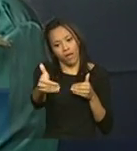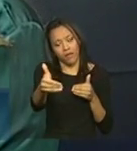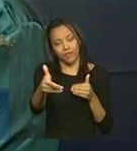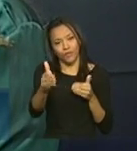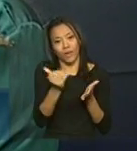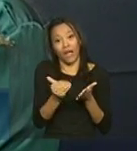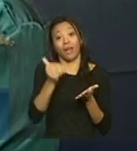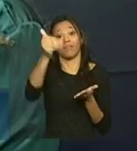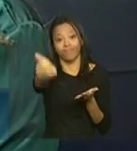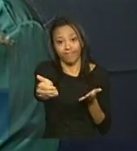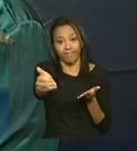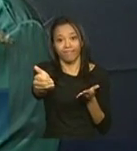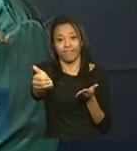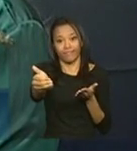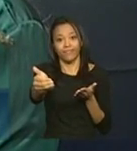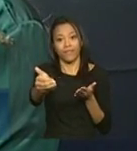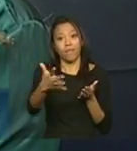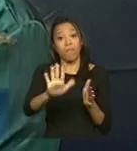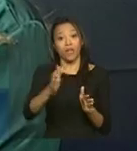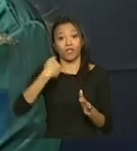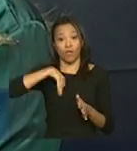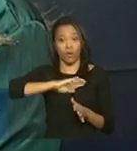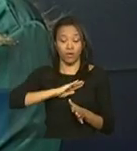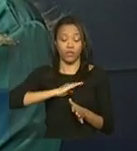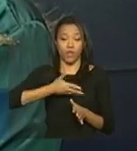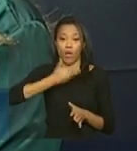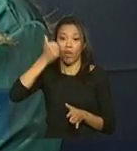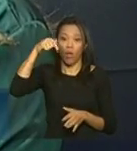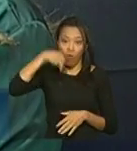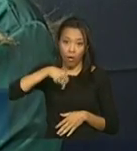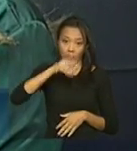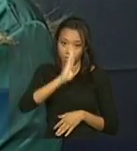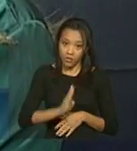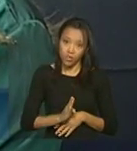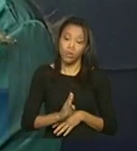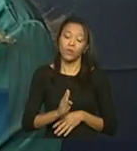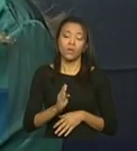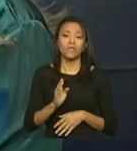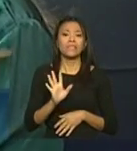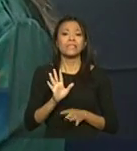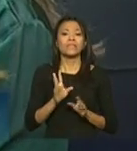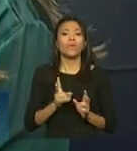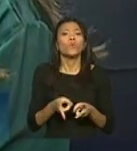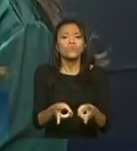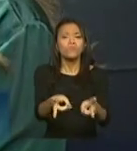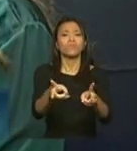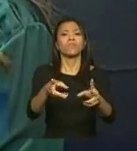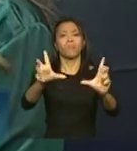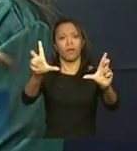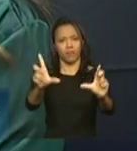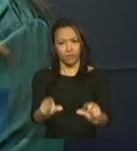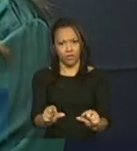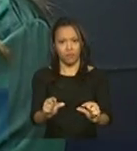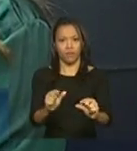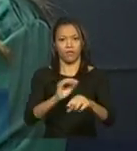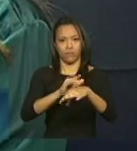postergado, mas nós optamos por alcançar a eliminação de maneira sustentada.